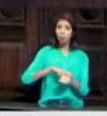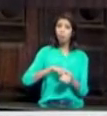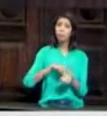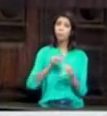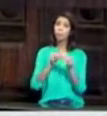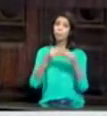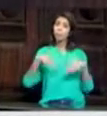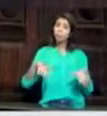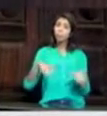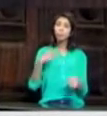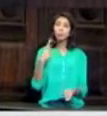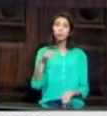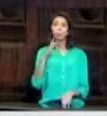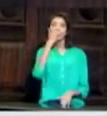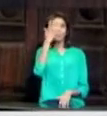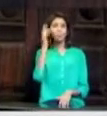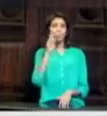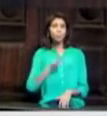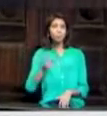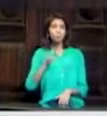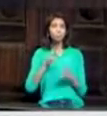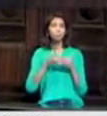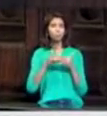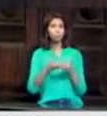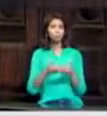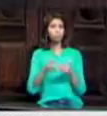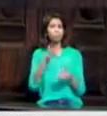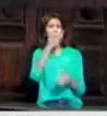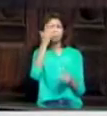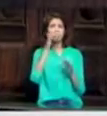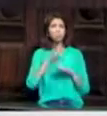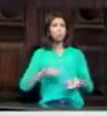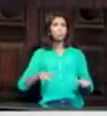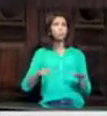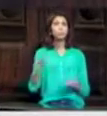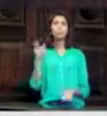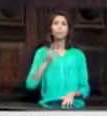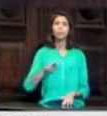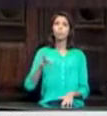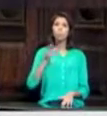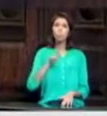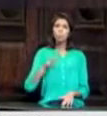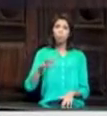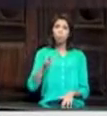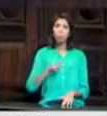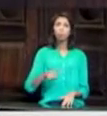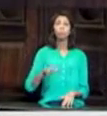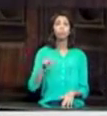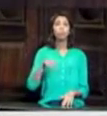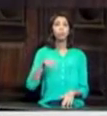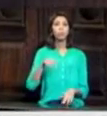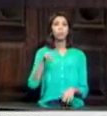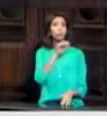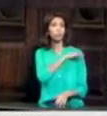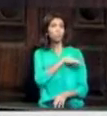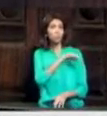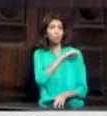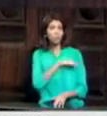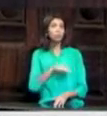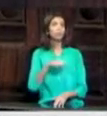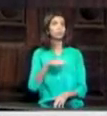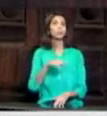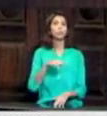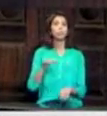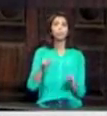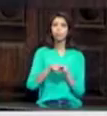prejuízos aos usuários, aos cidadãos, à população que usa o transporte aquaviário no estado do Rio de Janeiro, ao gonçalense,